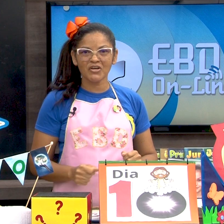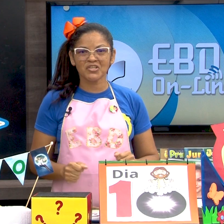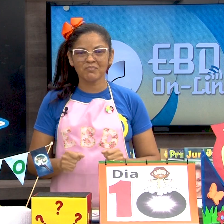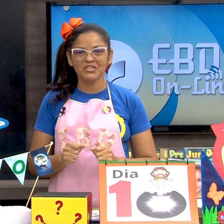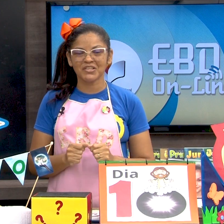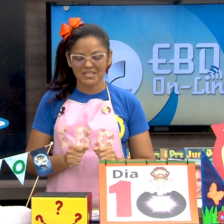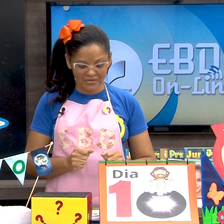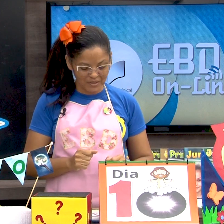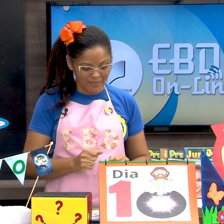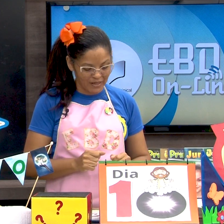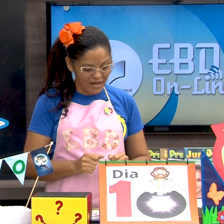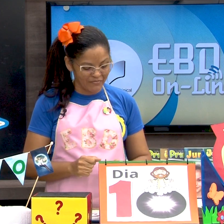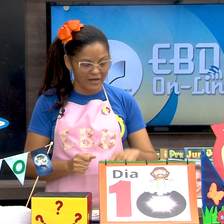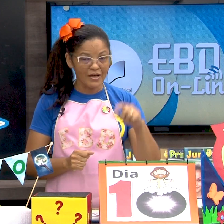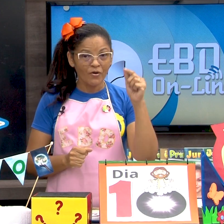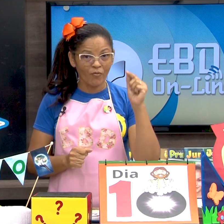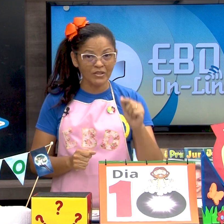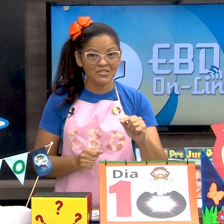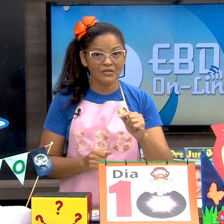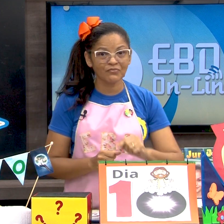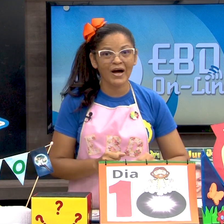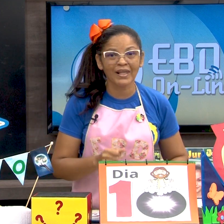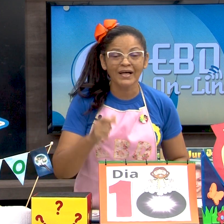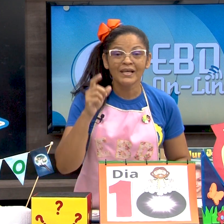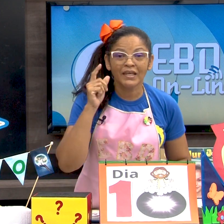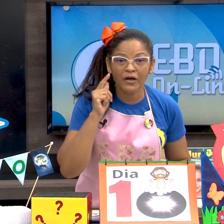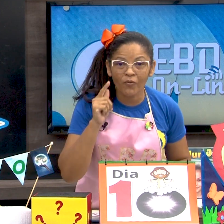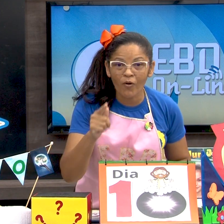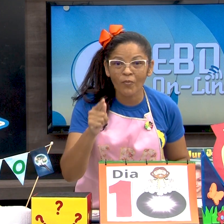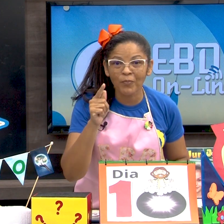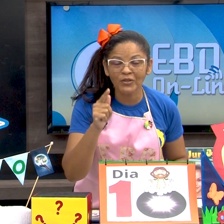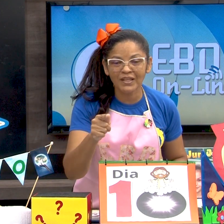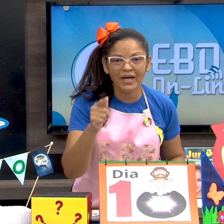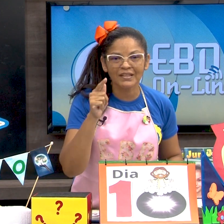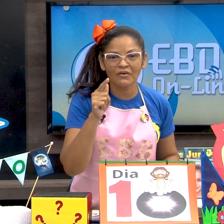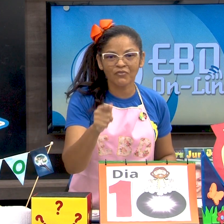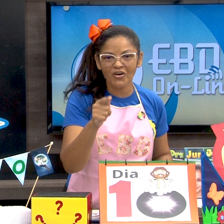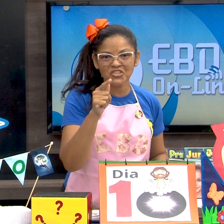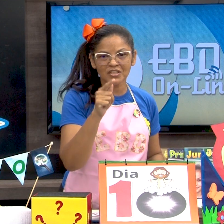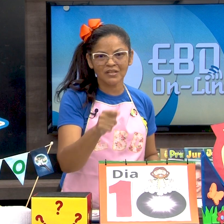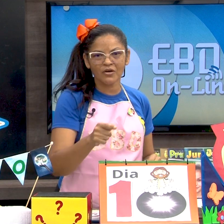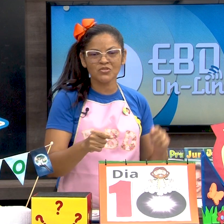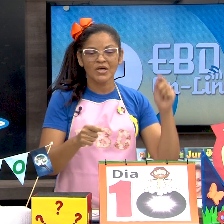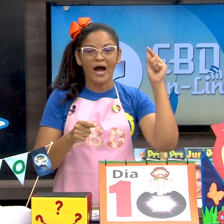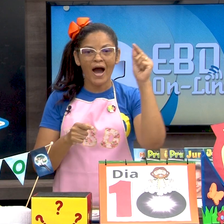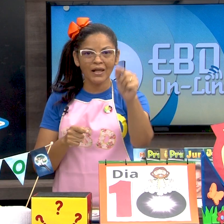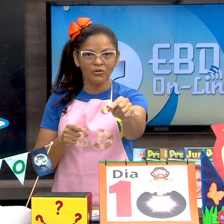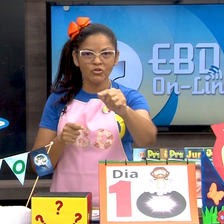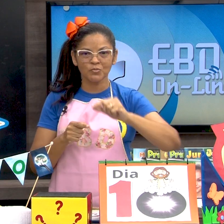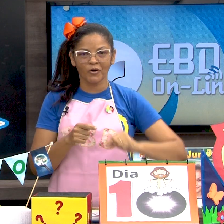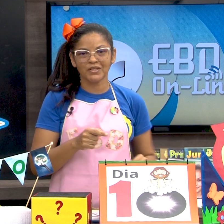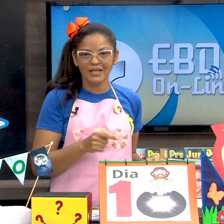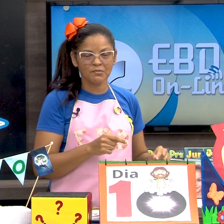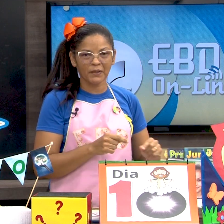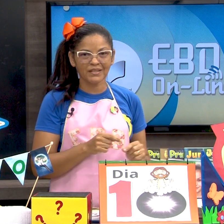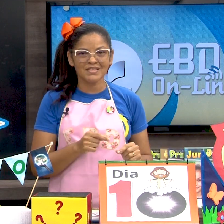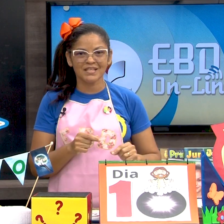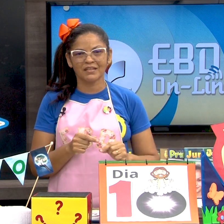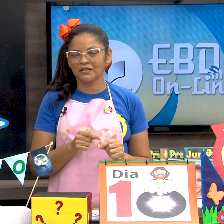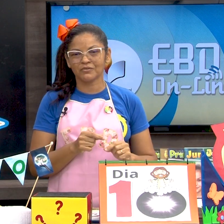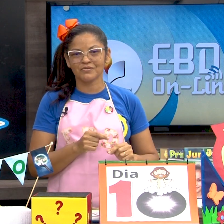através da ministração da palavra quando se fala que com o poder da voz de Deus a luz pode